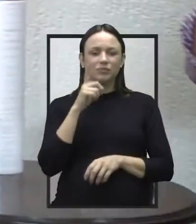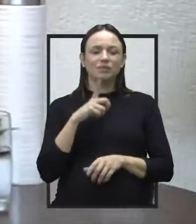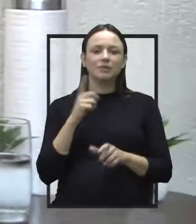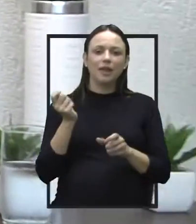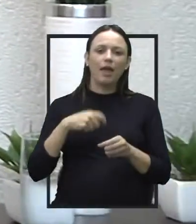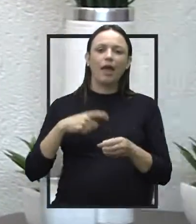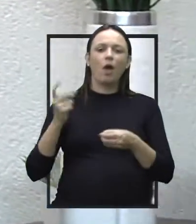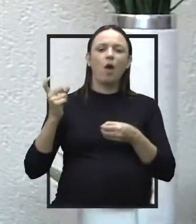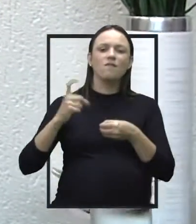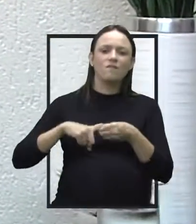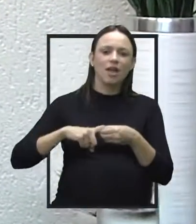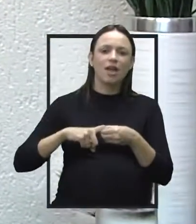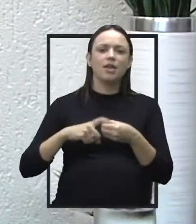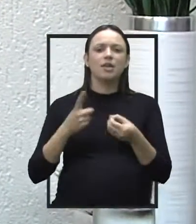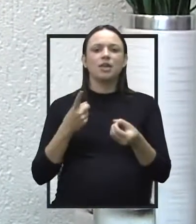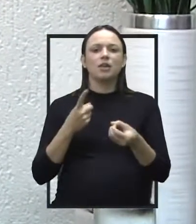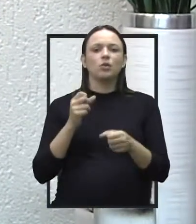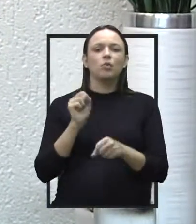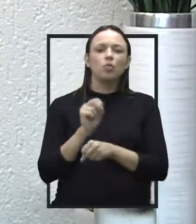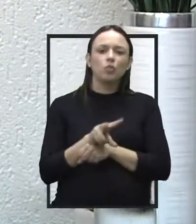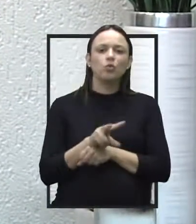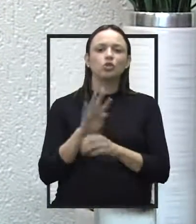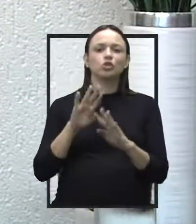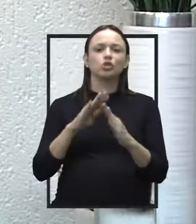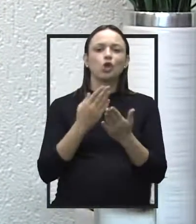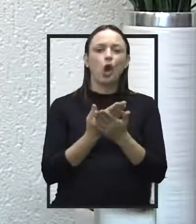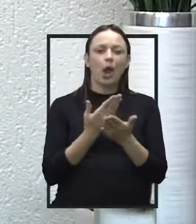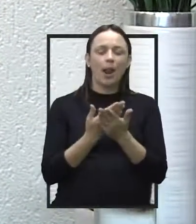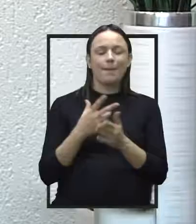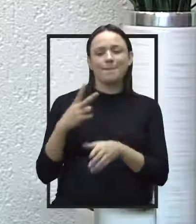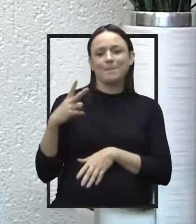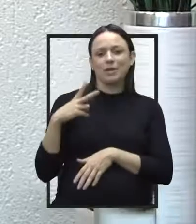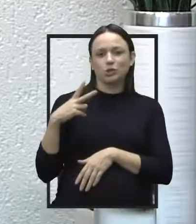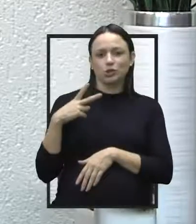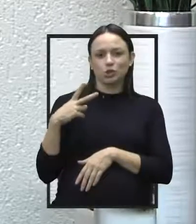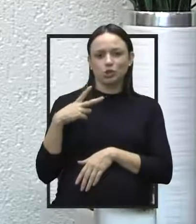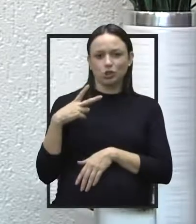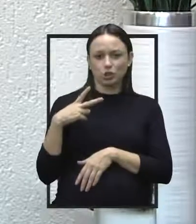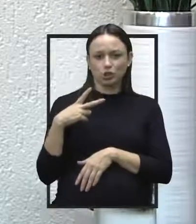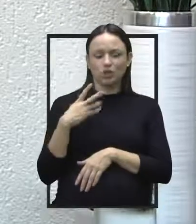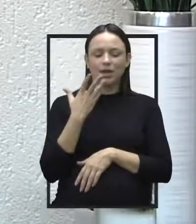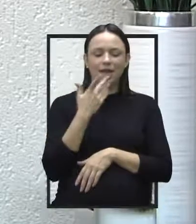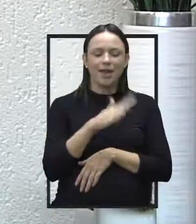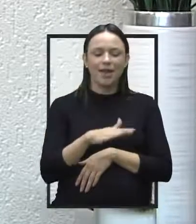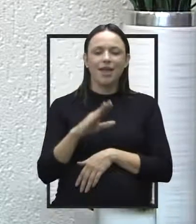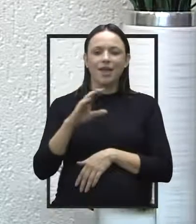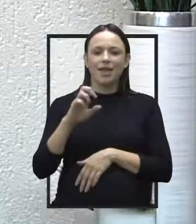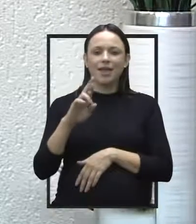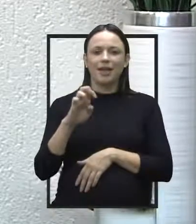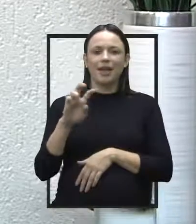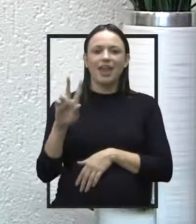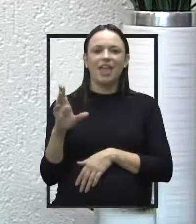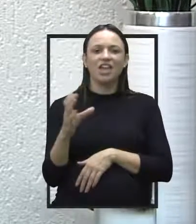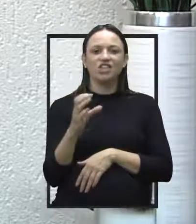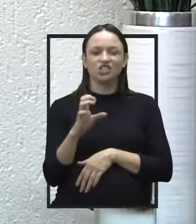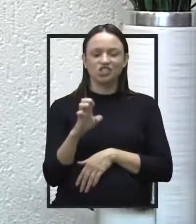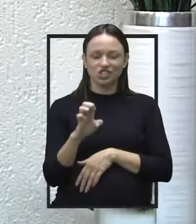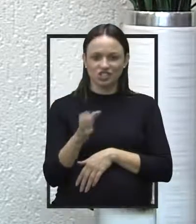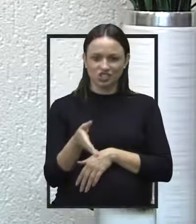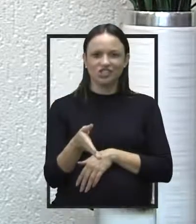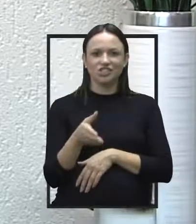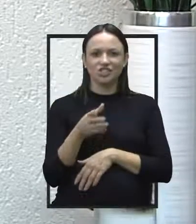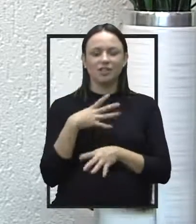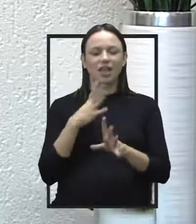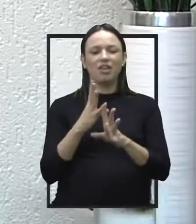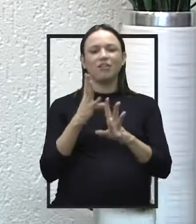um convênio, né, fazer a contratação de escolas particulares para oferecer creche às crianças que estão na